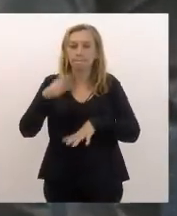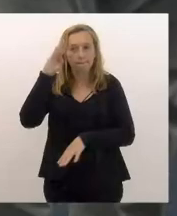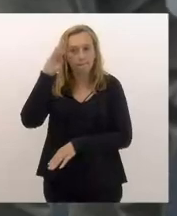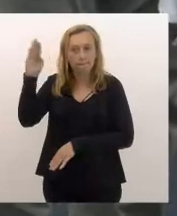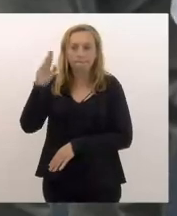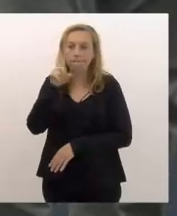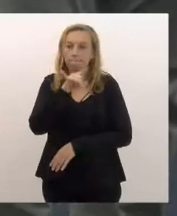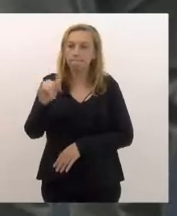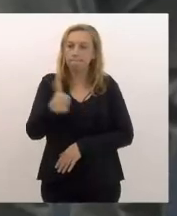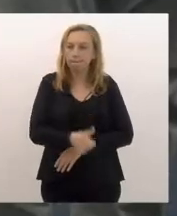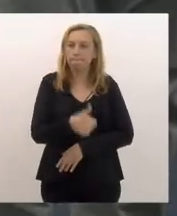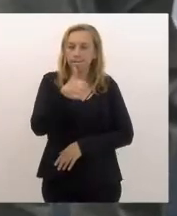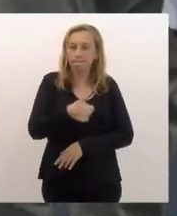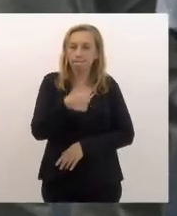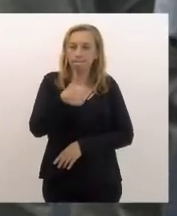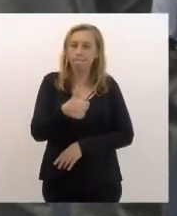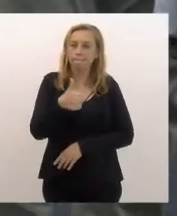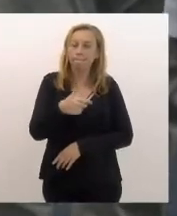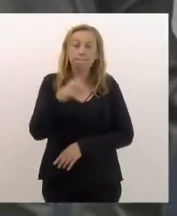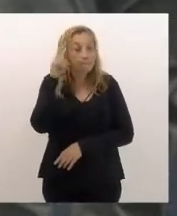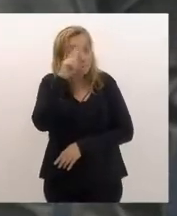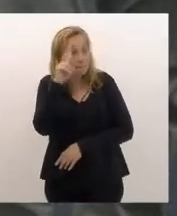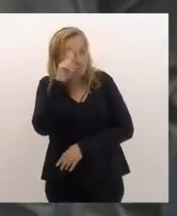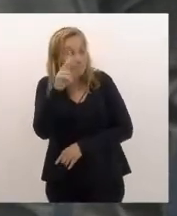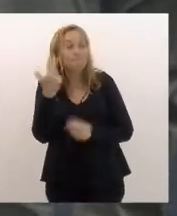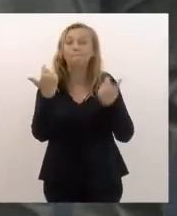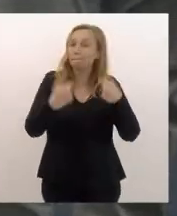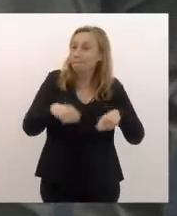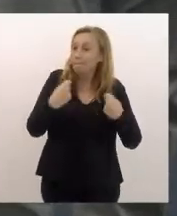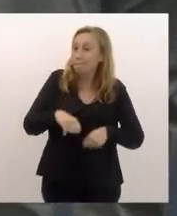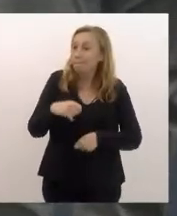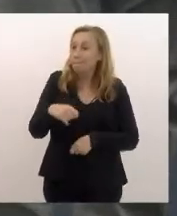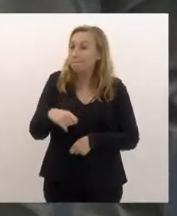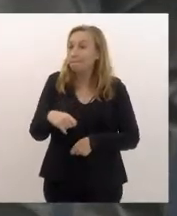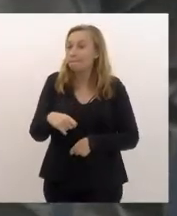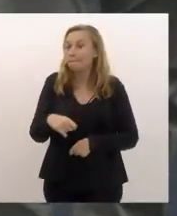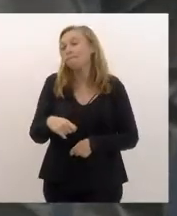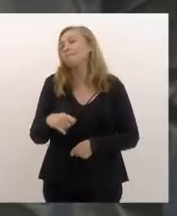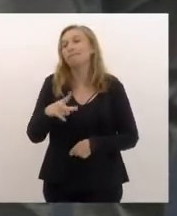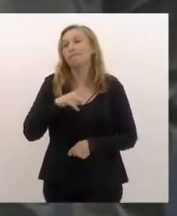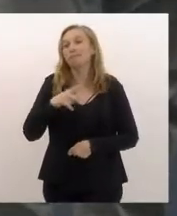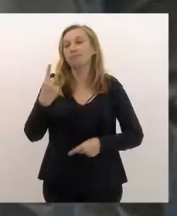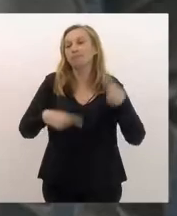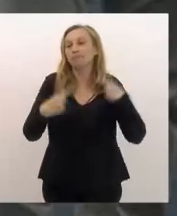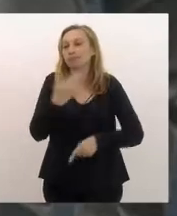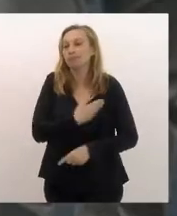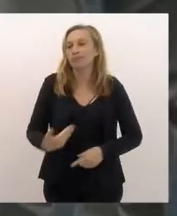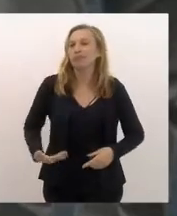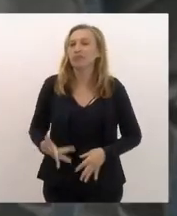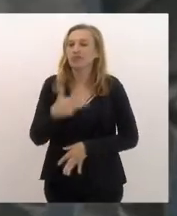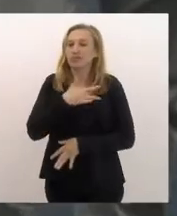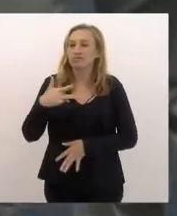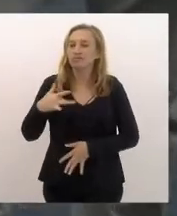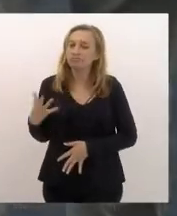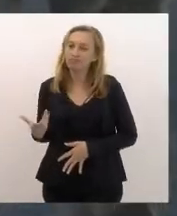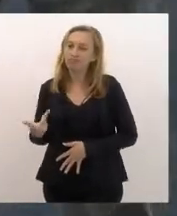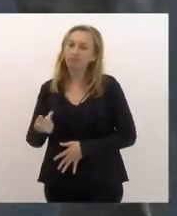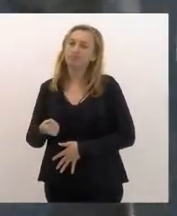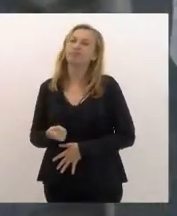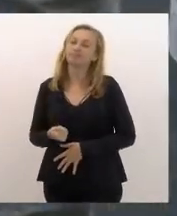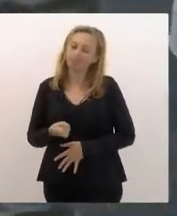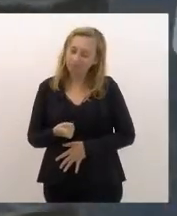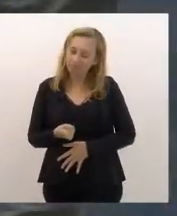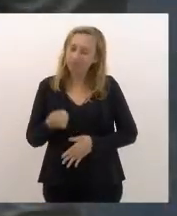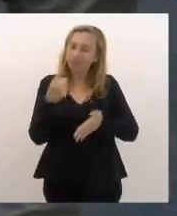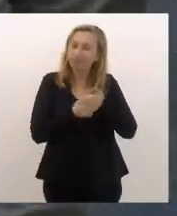nesse dia primeiro a gente lembre que é preciso garantir uma política pública de saúde efetiva